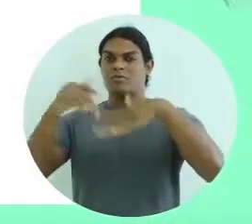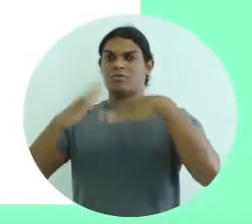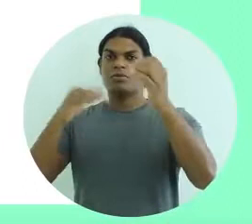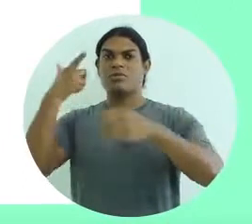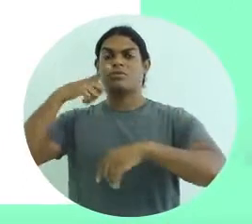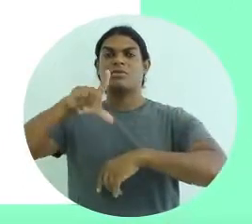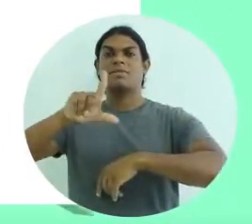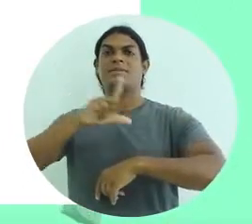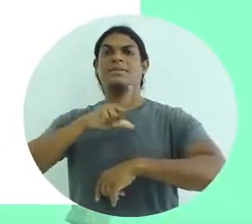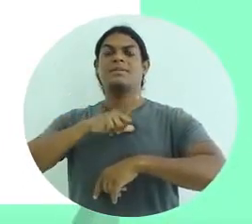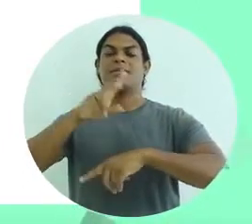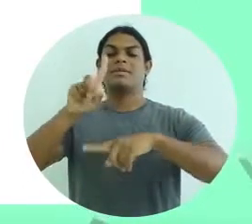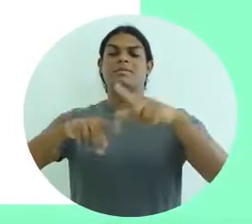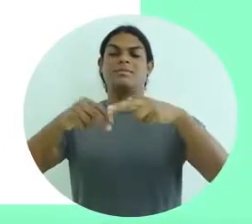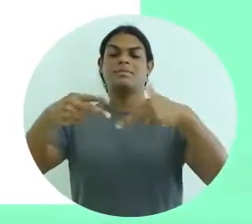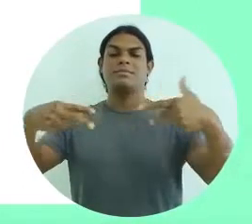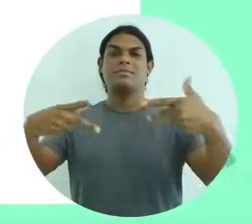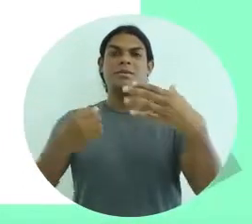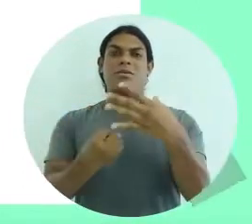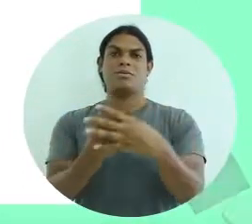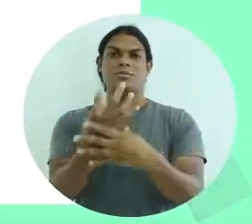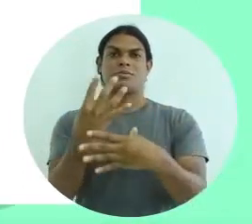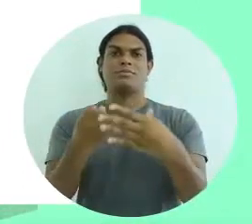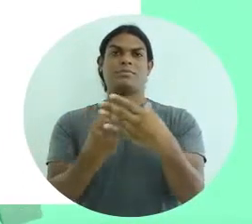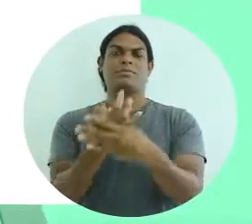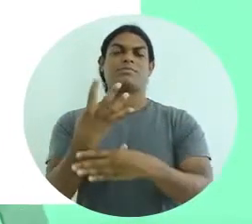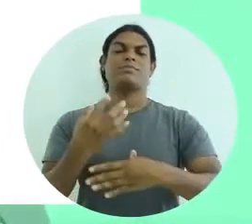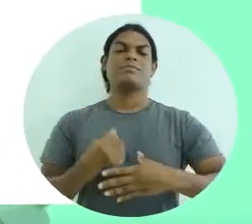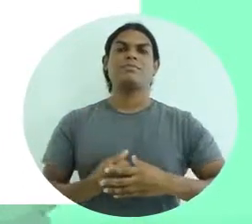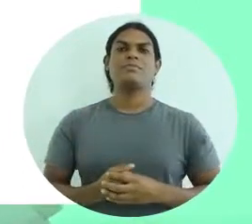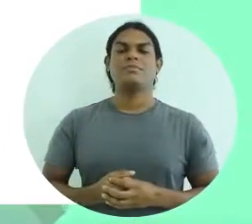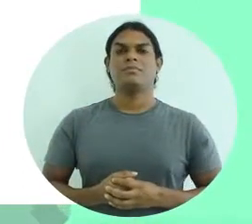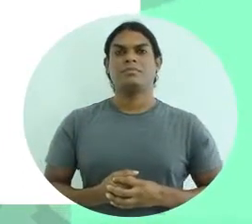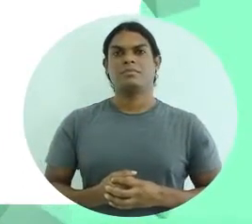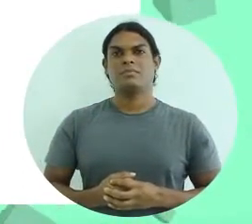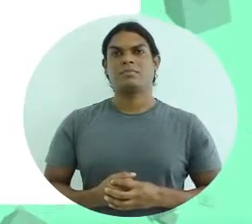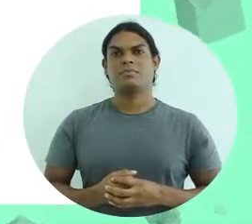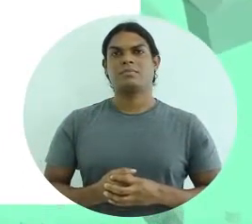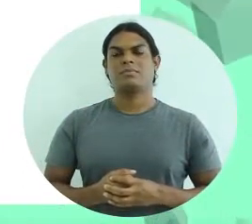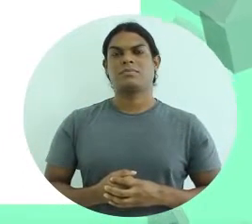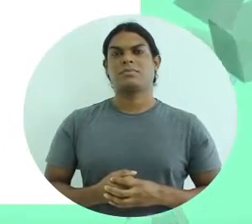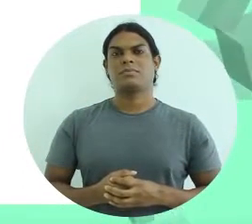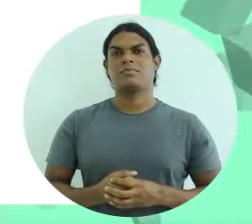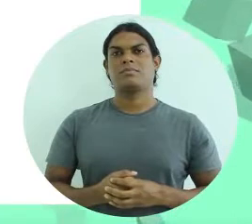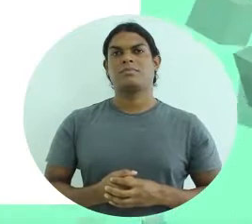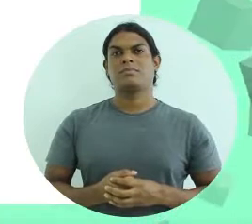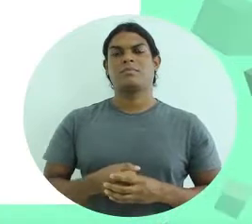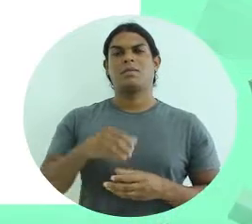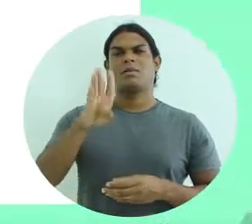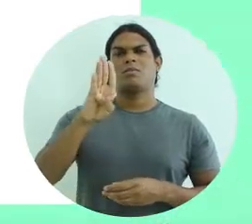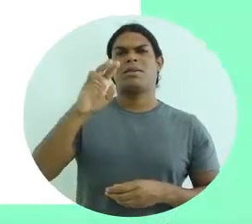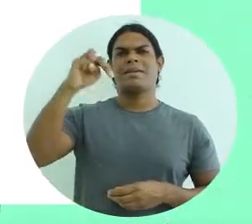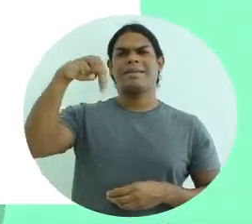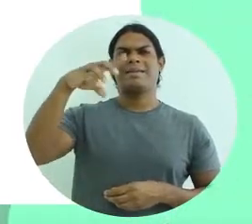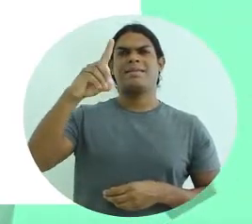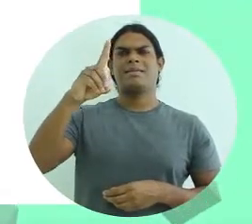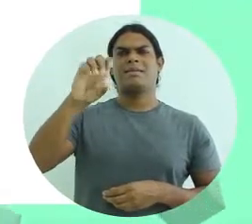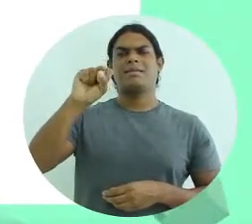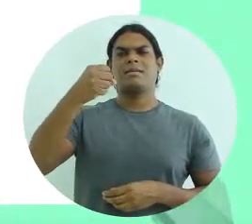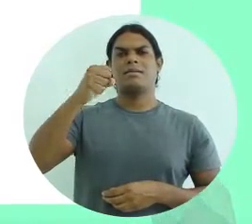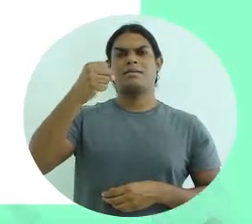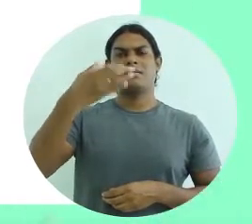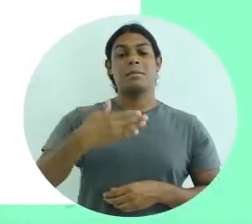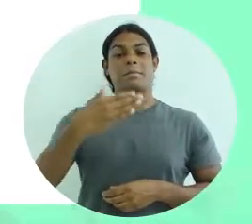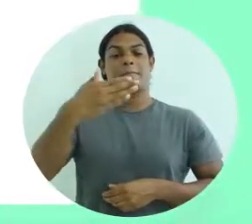também o BNDES-Exim pós-embarque. Como funciona? Essa captação